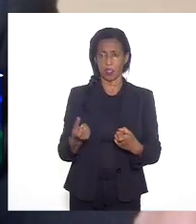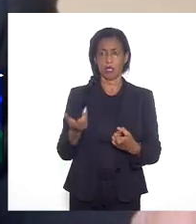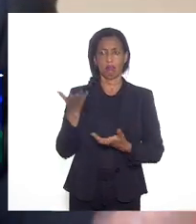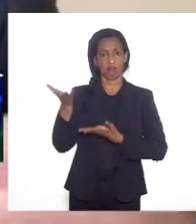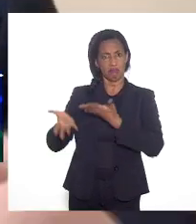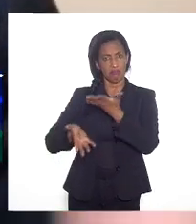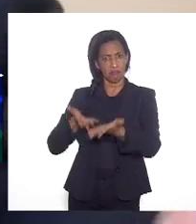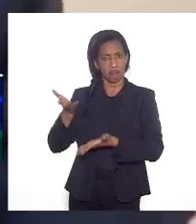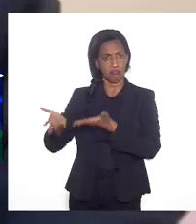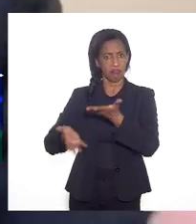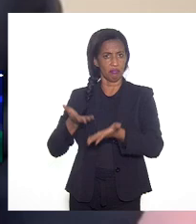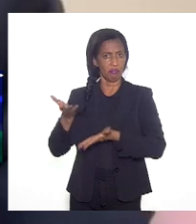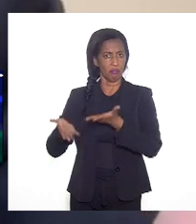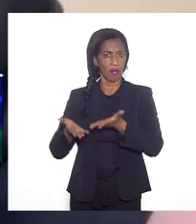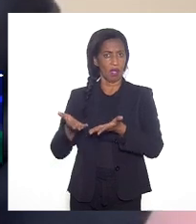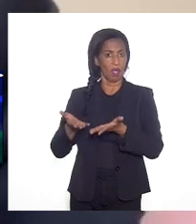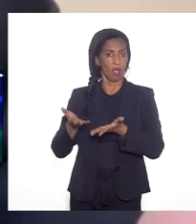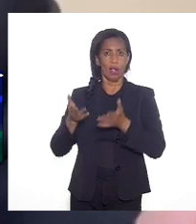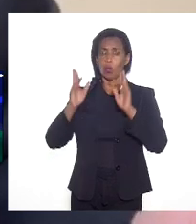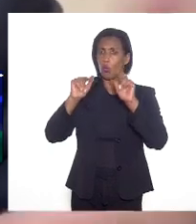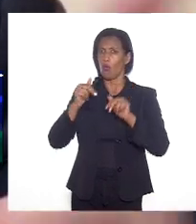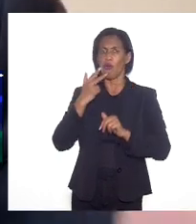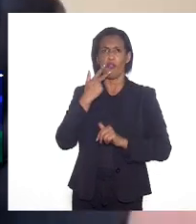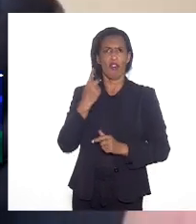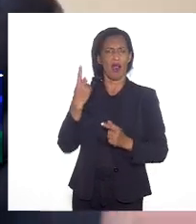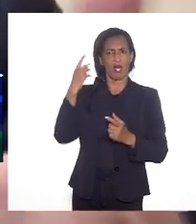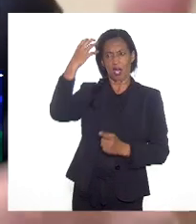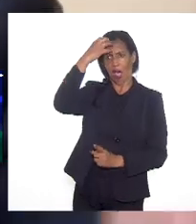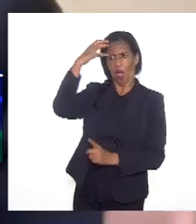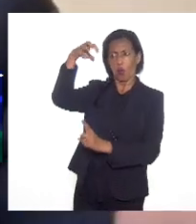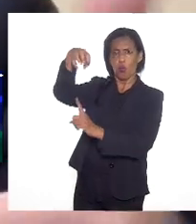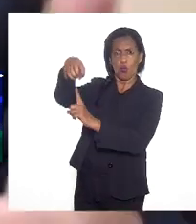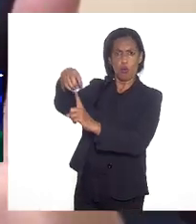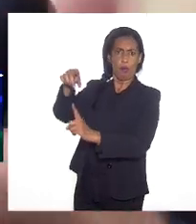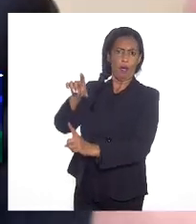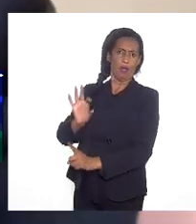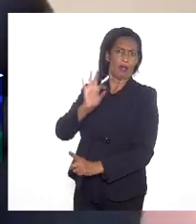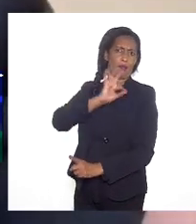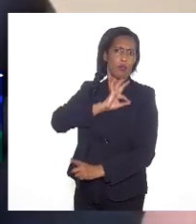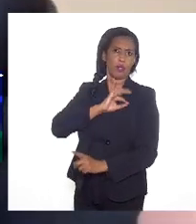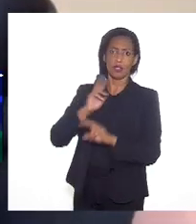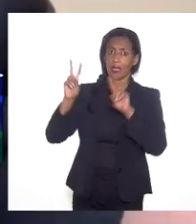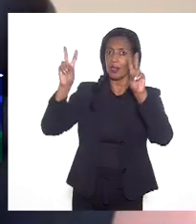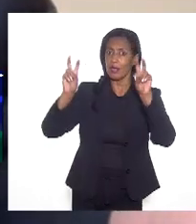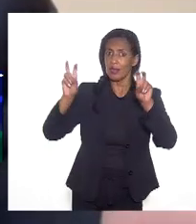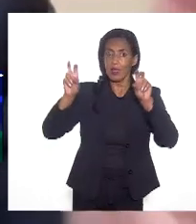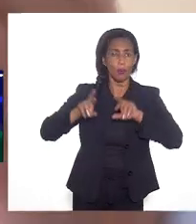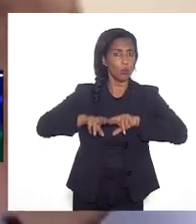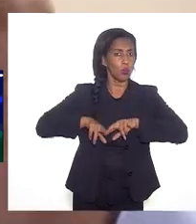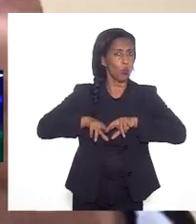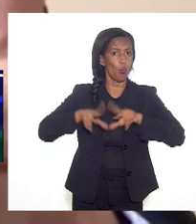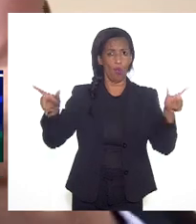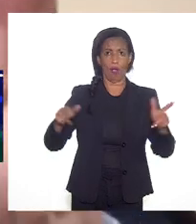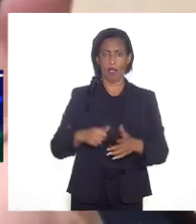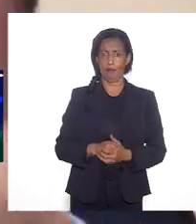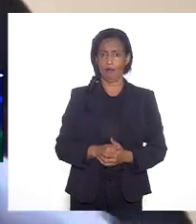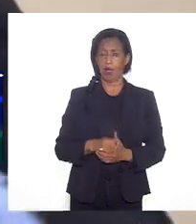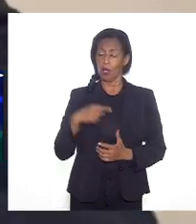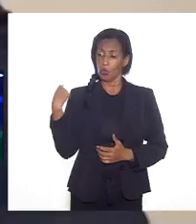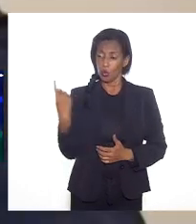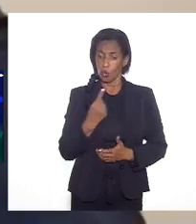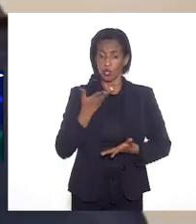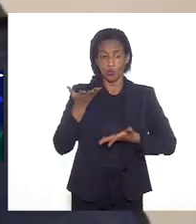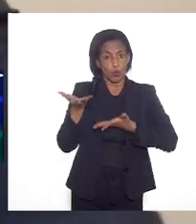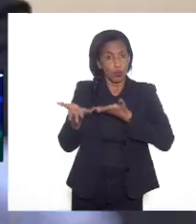datas comemorativas é causada pela polícia. Em nenhum momento o tema do projeto não é esse. E nós tivemos um cuidado, a